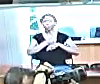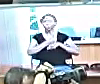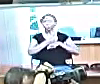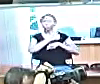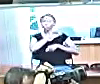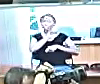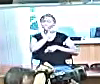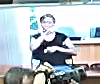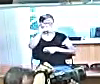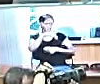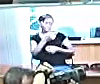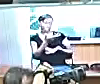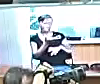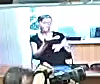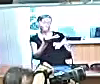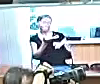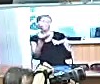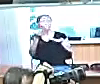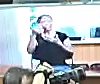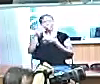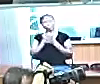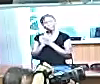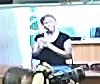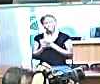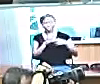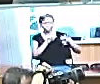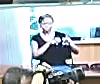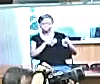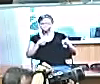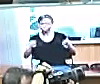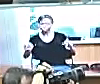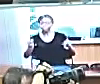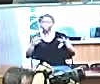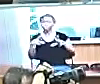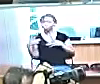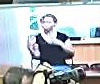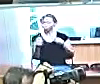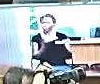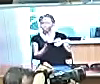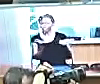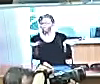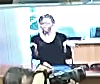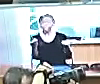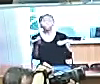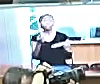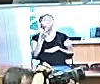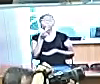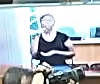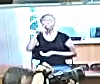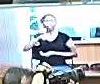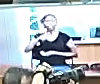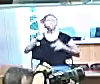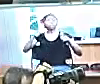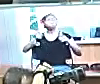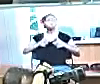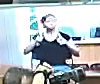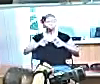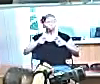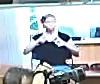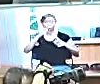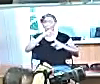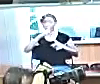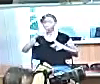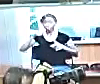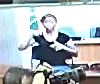presidente da comissão cumprimentar todos desta mesa e dizer que esse espaço o espaço